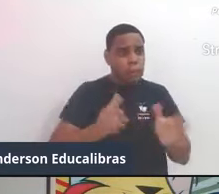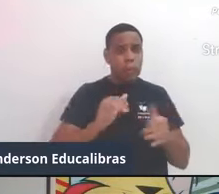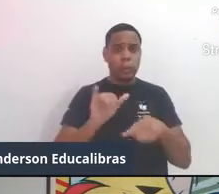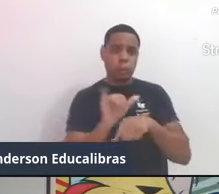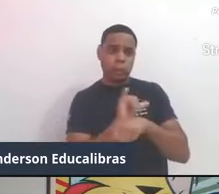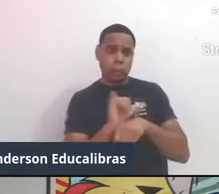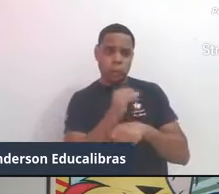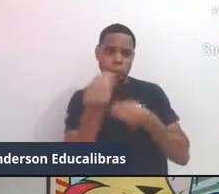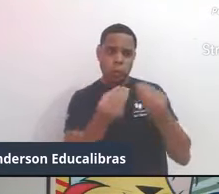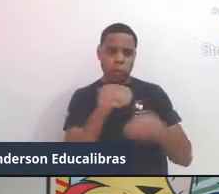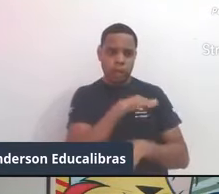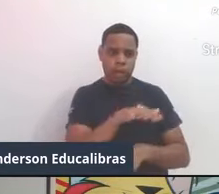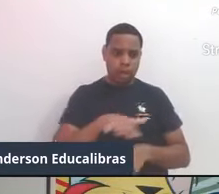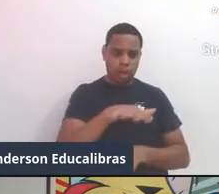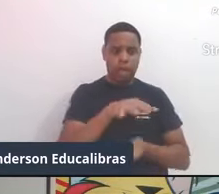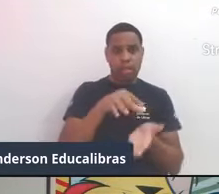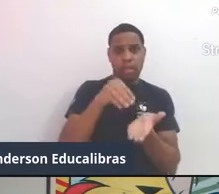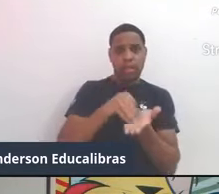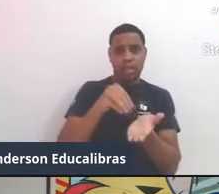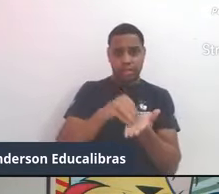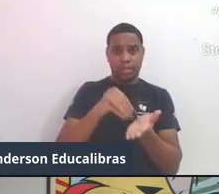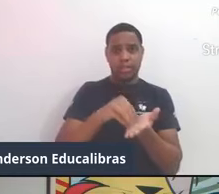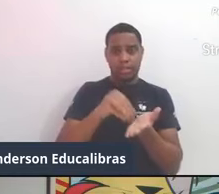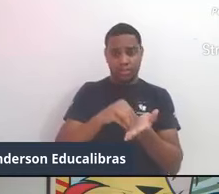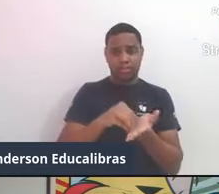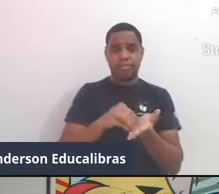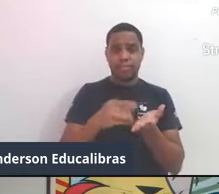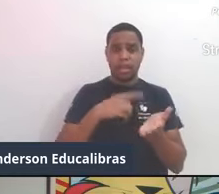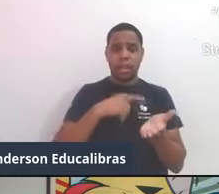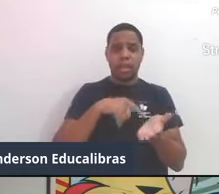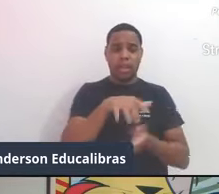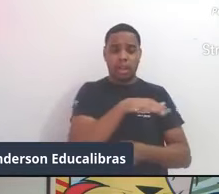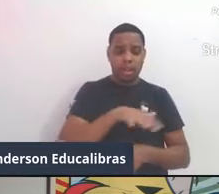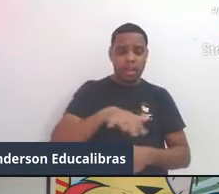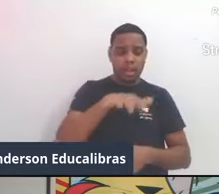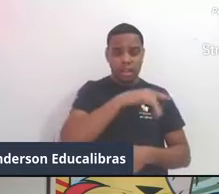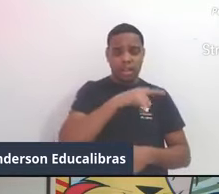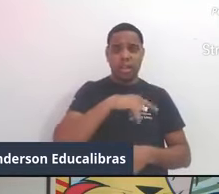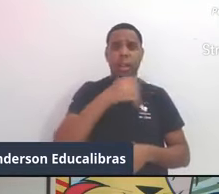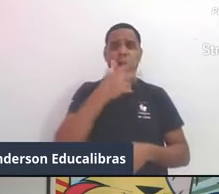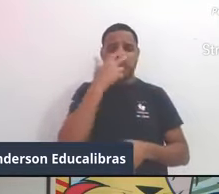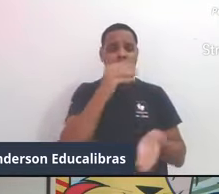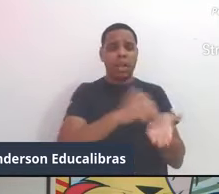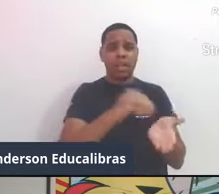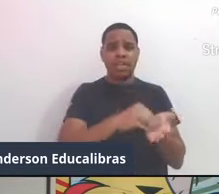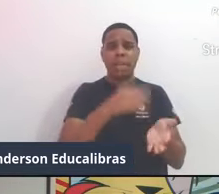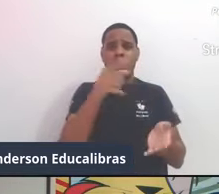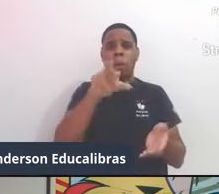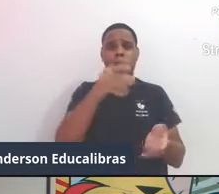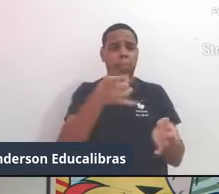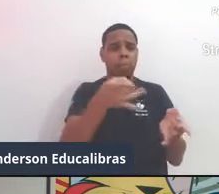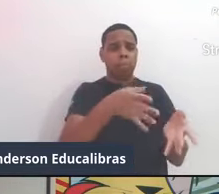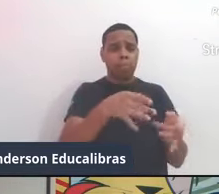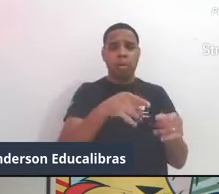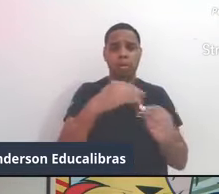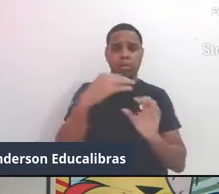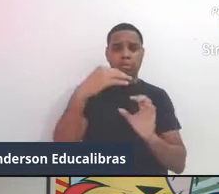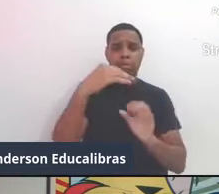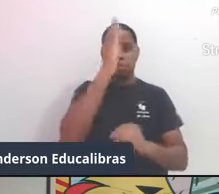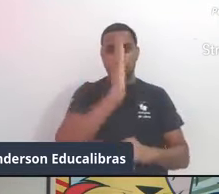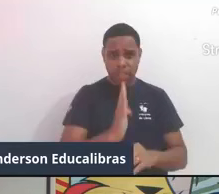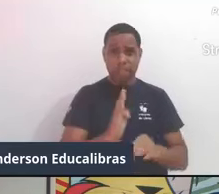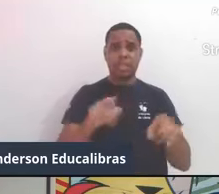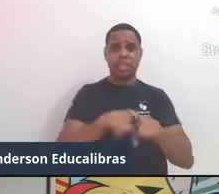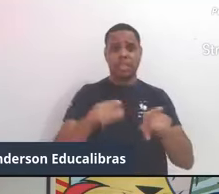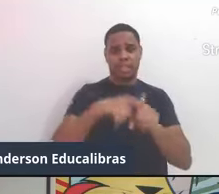estratégicos nessa área. É uma área estranhamente abandonada, não só no Brasil, no mundo inteiro, em vários países,